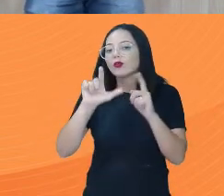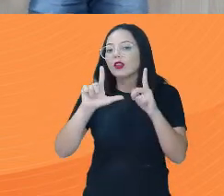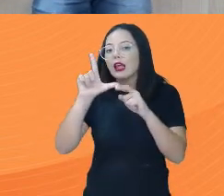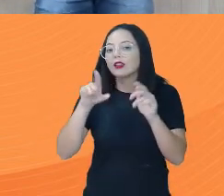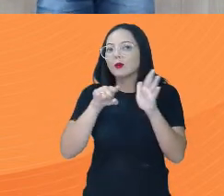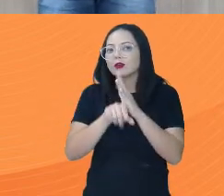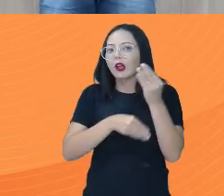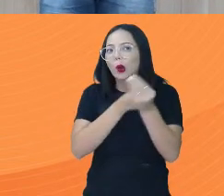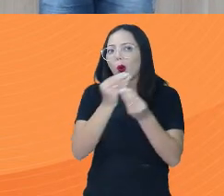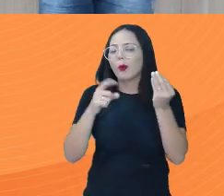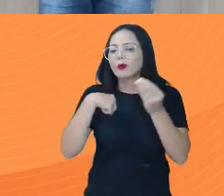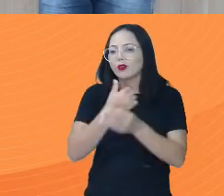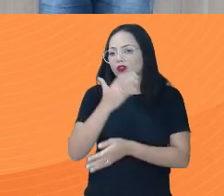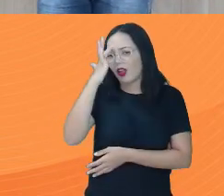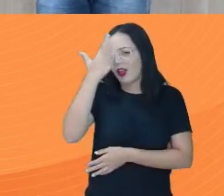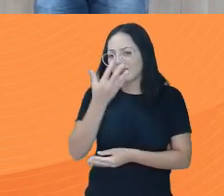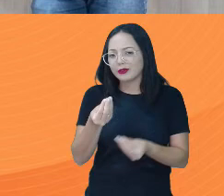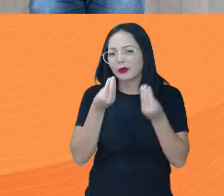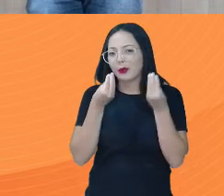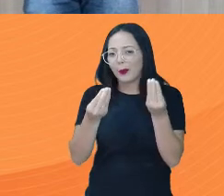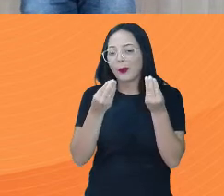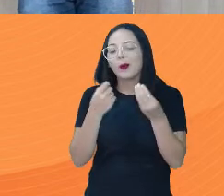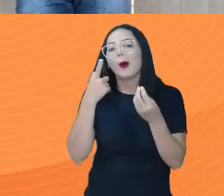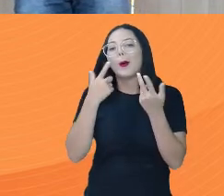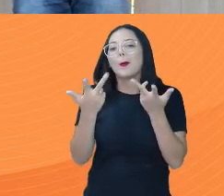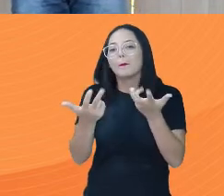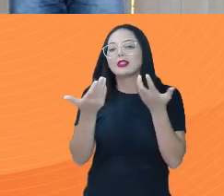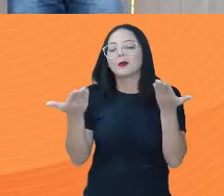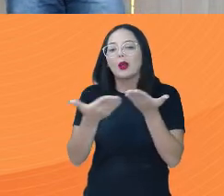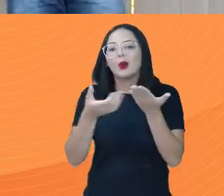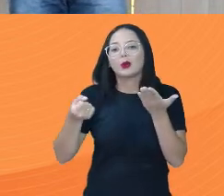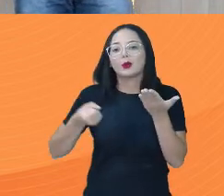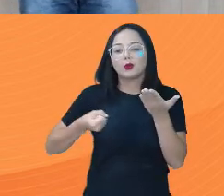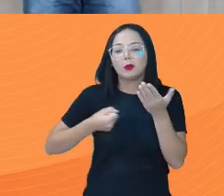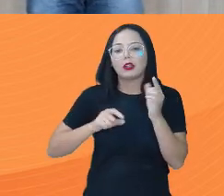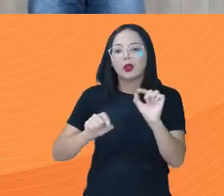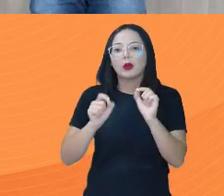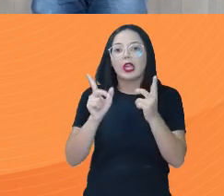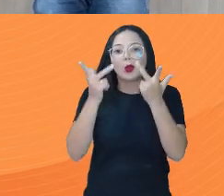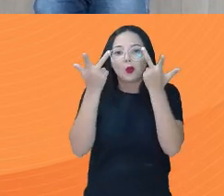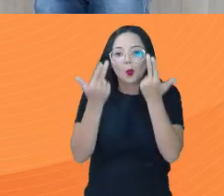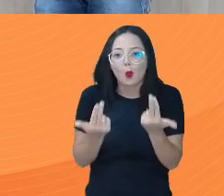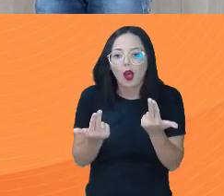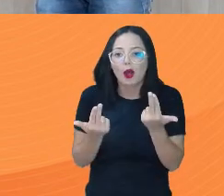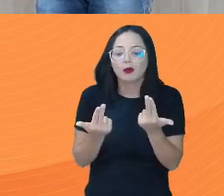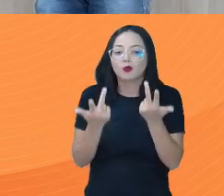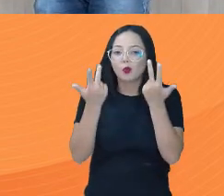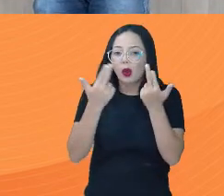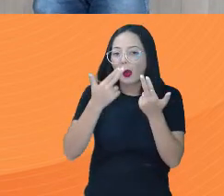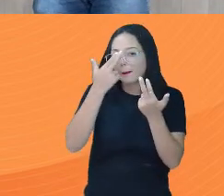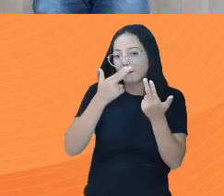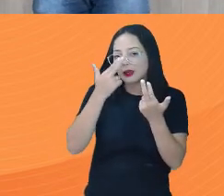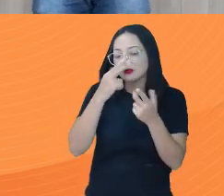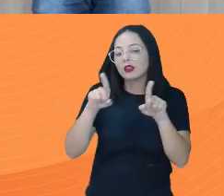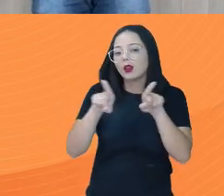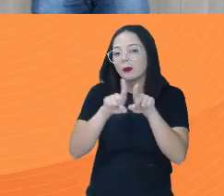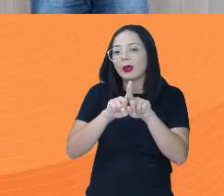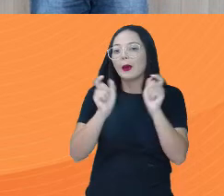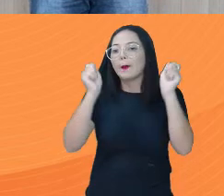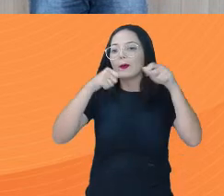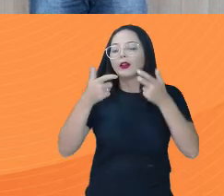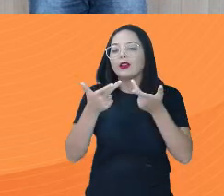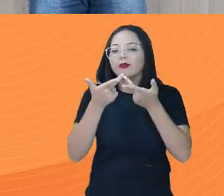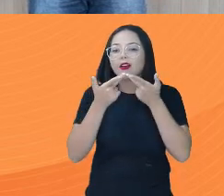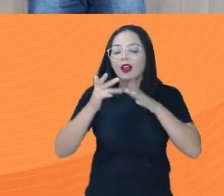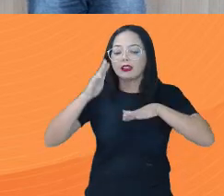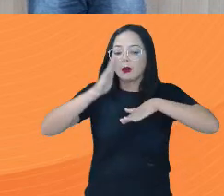resolver aí esse tipo de questão? Observa que a parte numérica ela é idêntica, certo? Então, a gente pode dizer o que a gente fala aqui